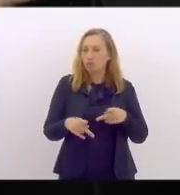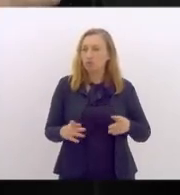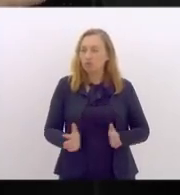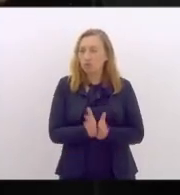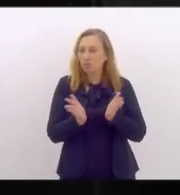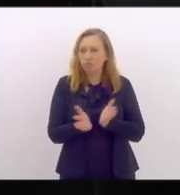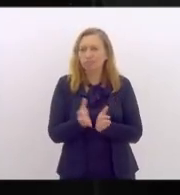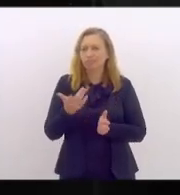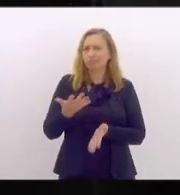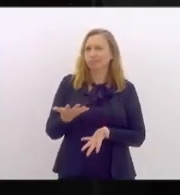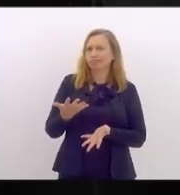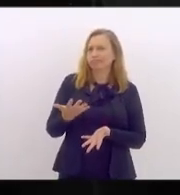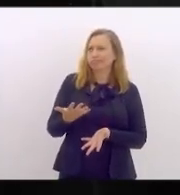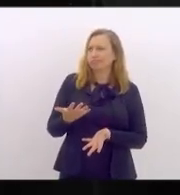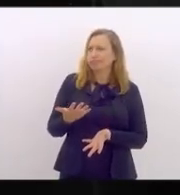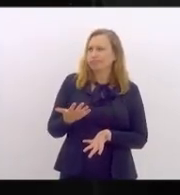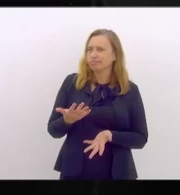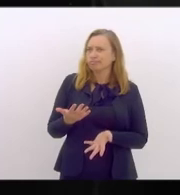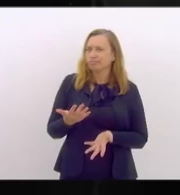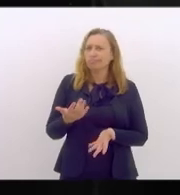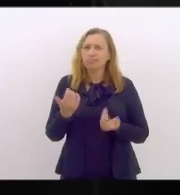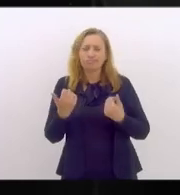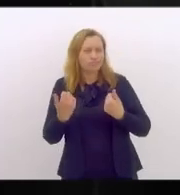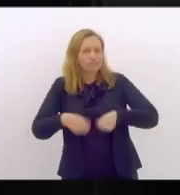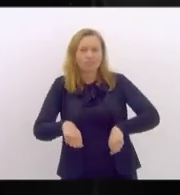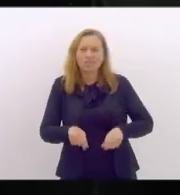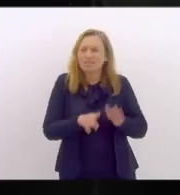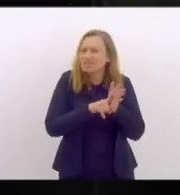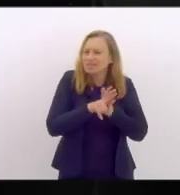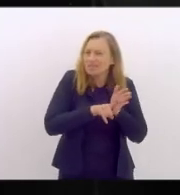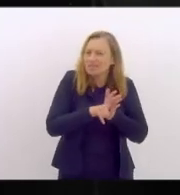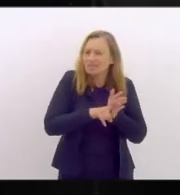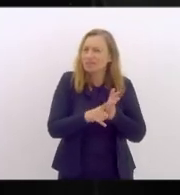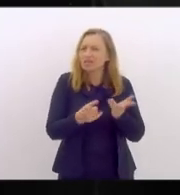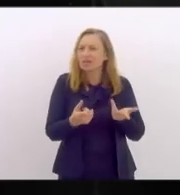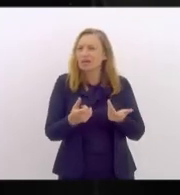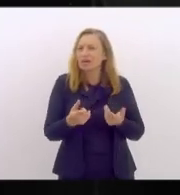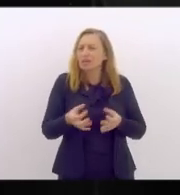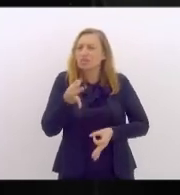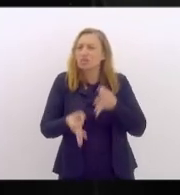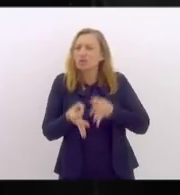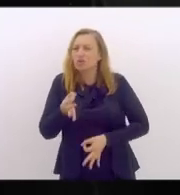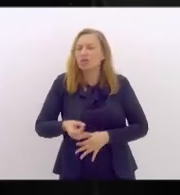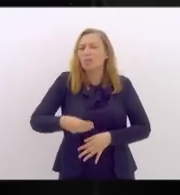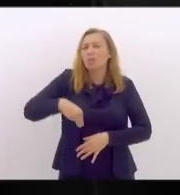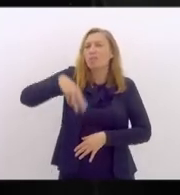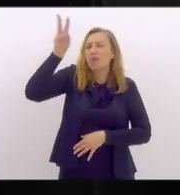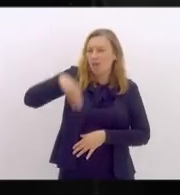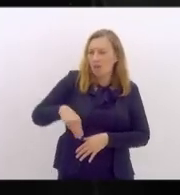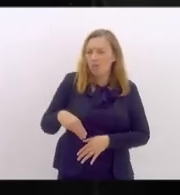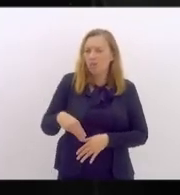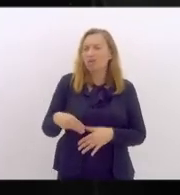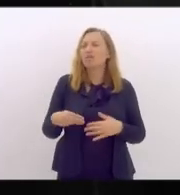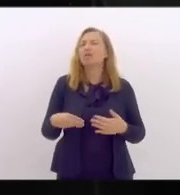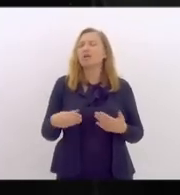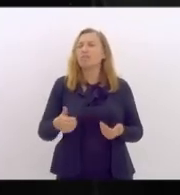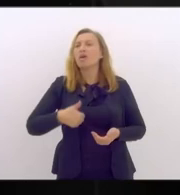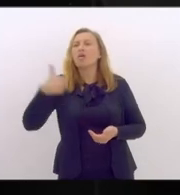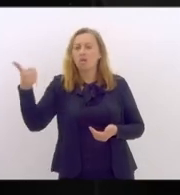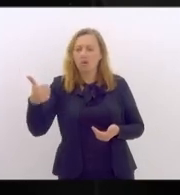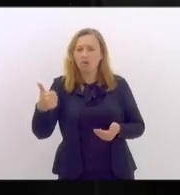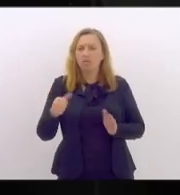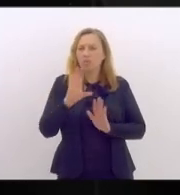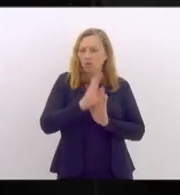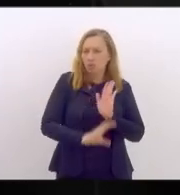sã consciência não precisa ser especialista para julgar que é melhor para o currículo do ensino médio para formação da Nossa Juventude que